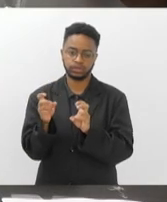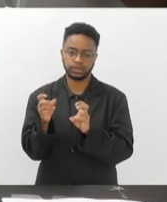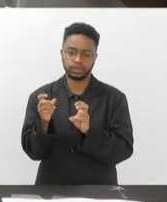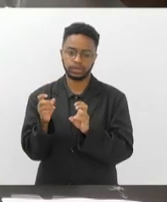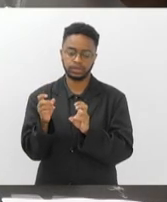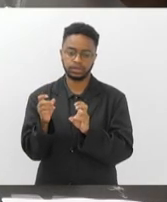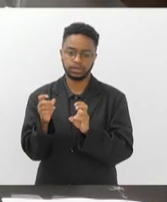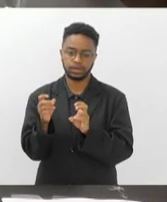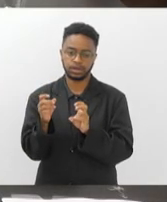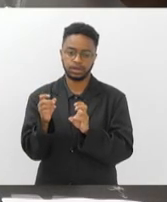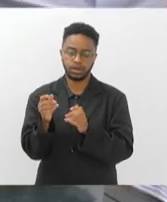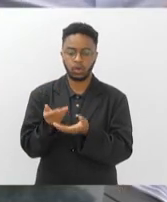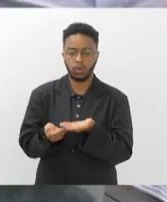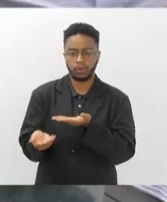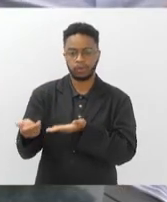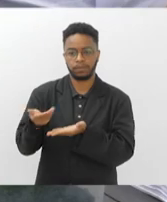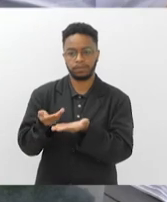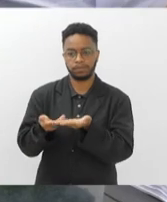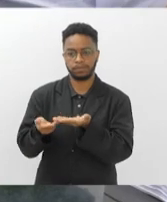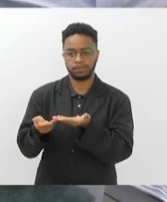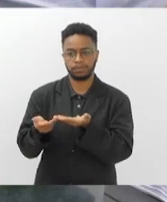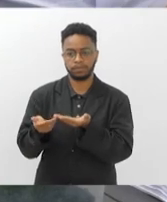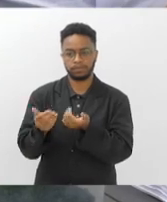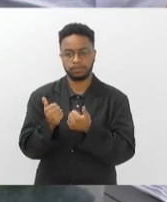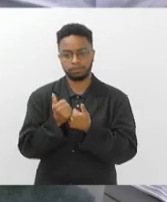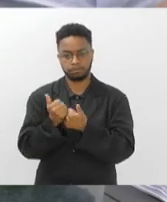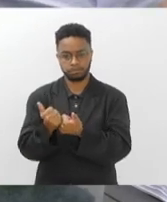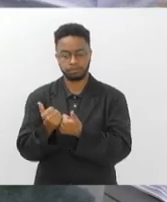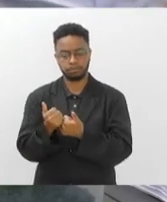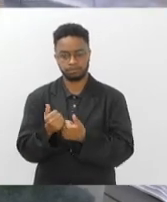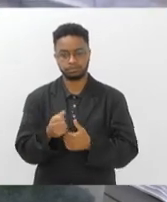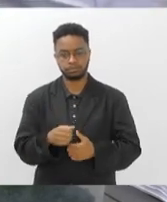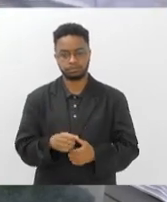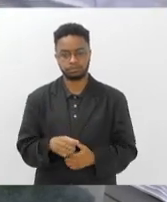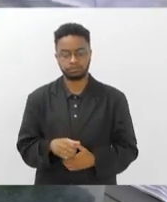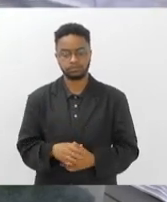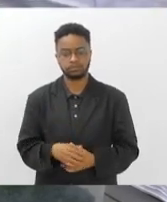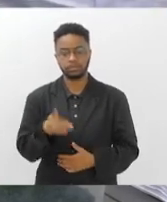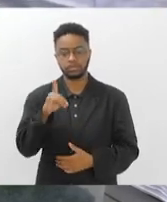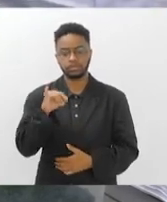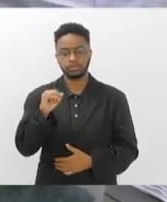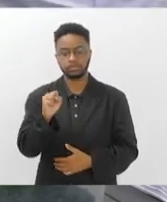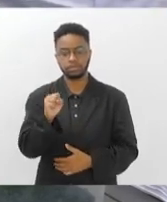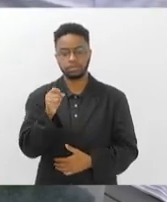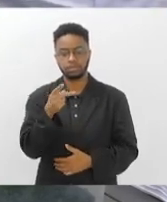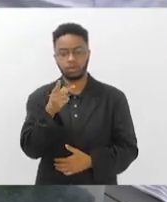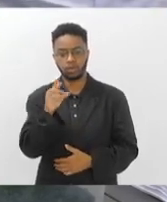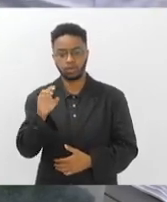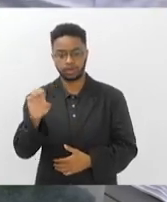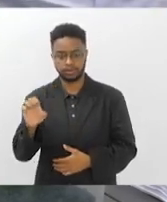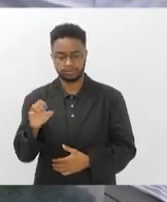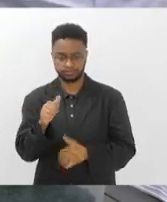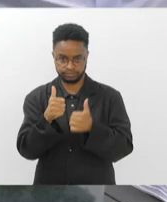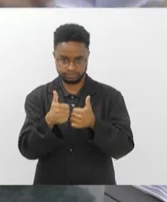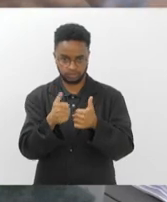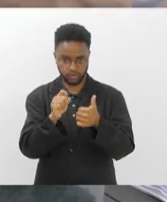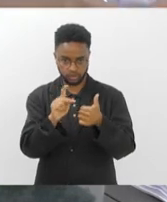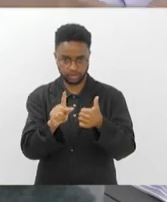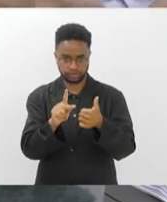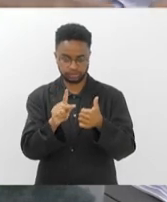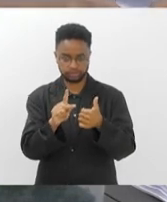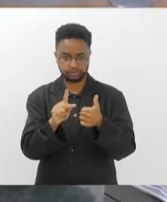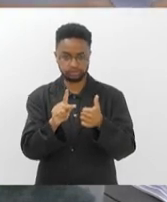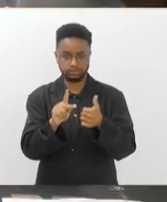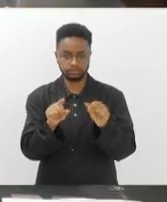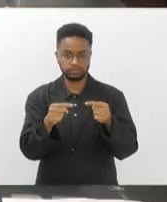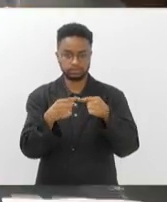Dispõe sobre a cooperação. Sobre a cooperação, perfeito. Dispõe. Deputada Élica, ok? Ok, ok. Alterando então a emenda